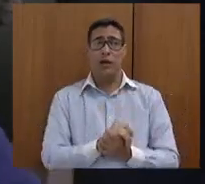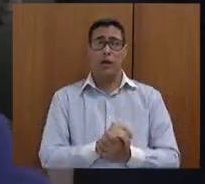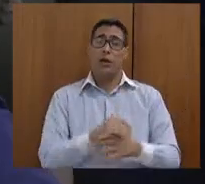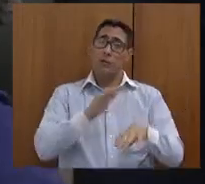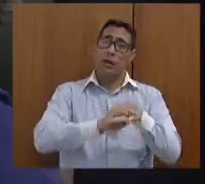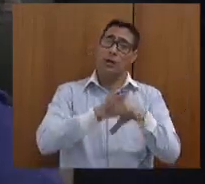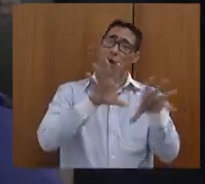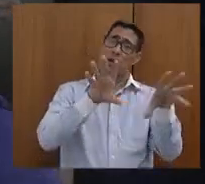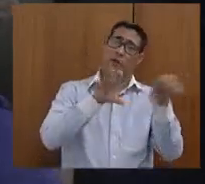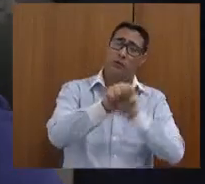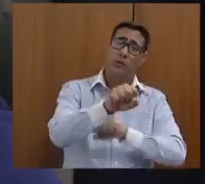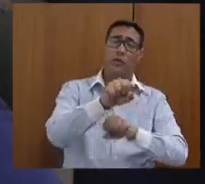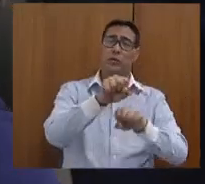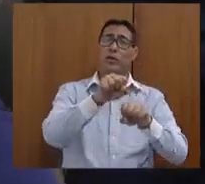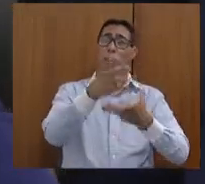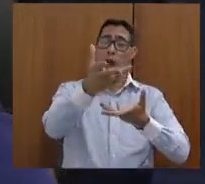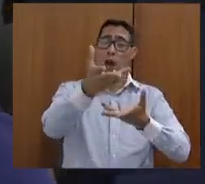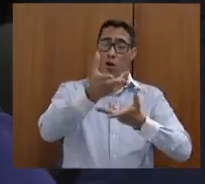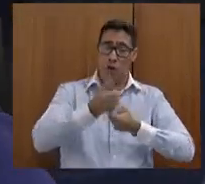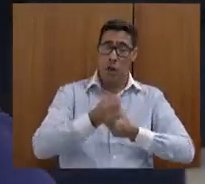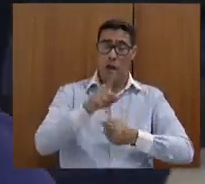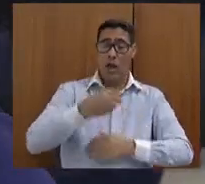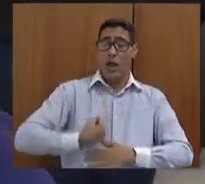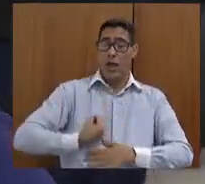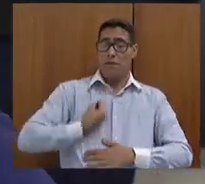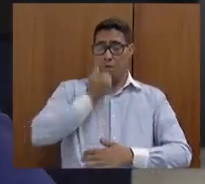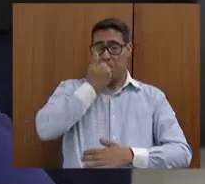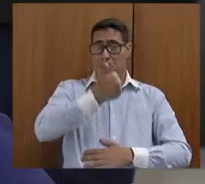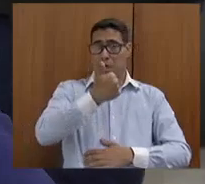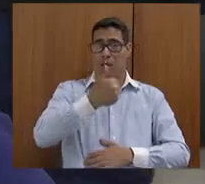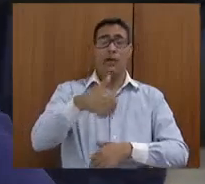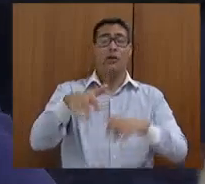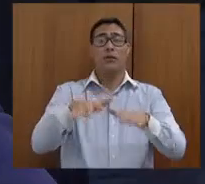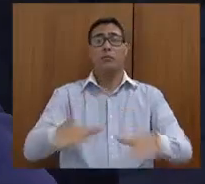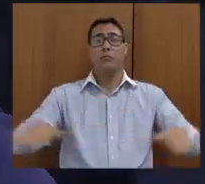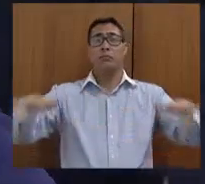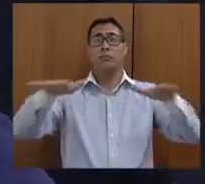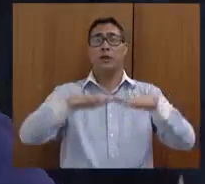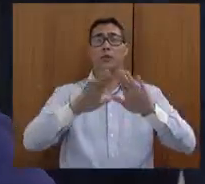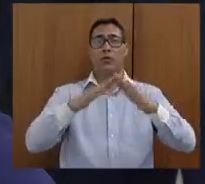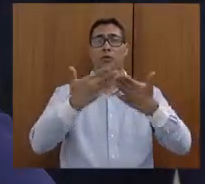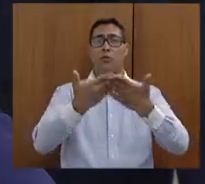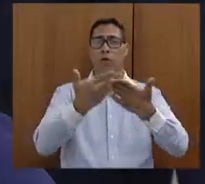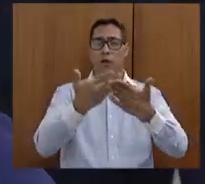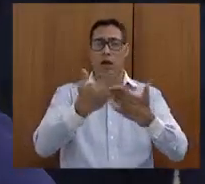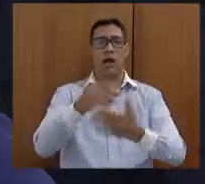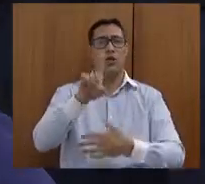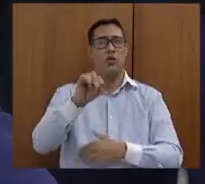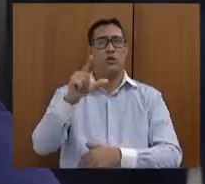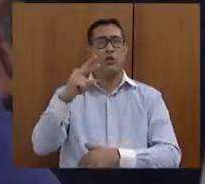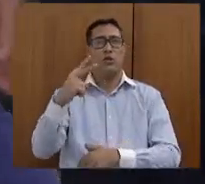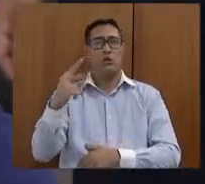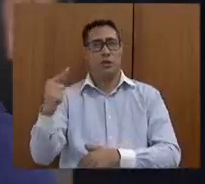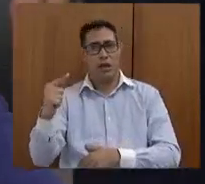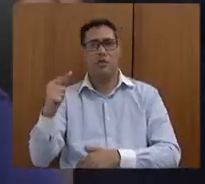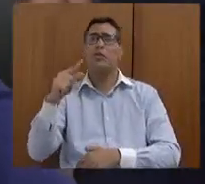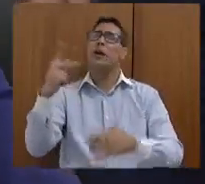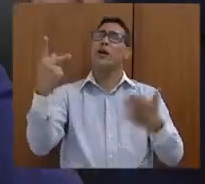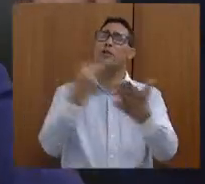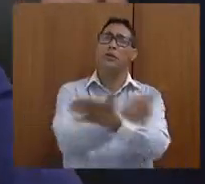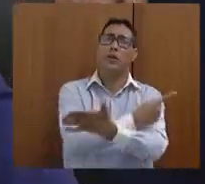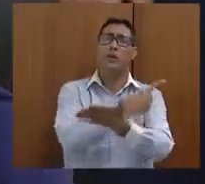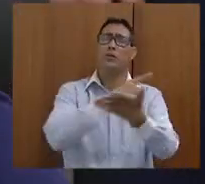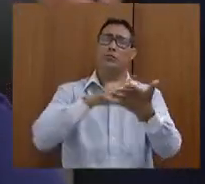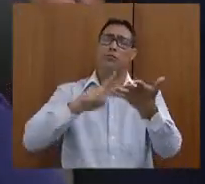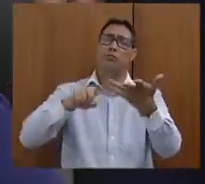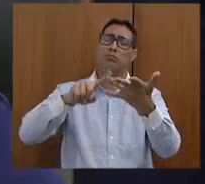acolher e viver bem no espaço escolar no dia 17 com apresentação pela comunidade escolar de ações que vem sendo